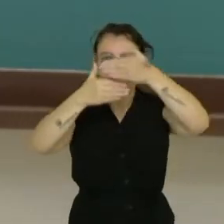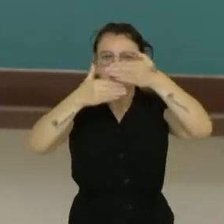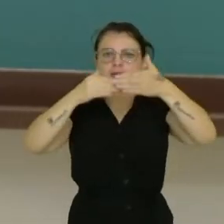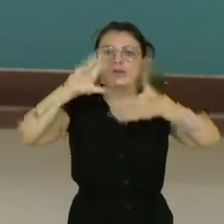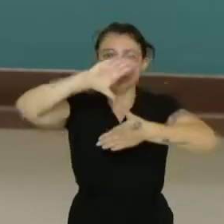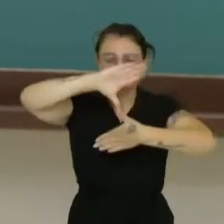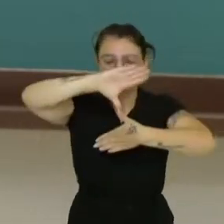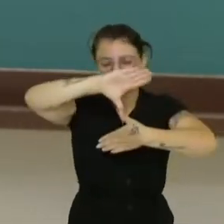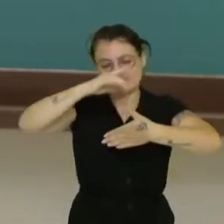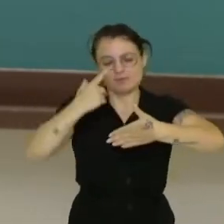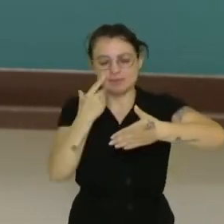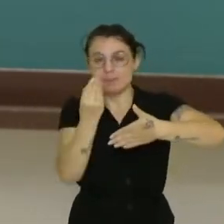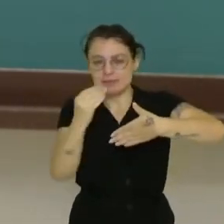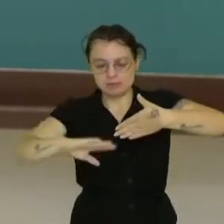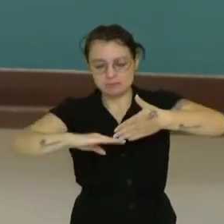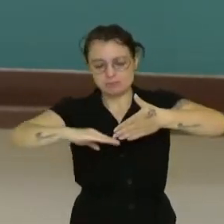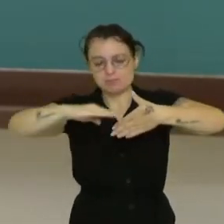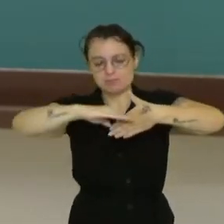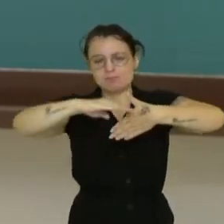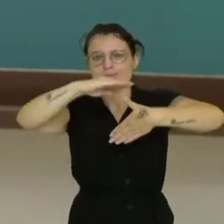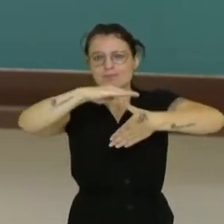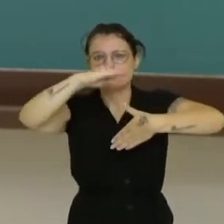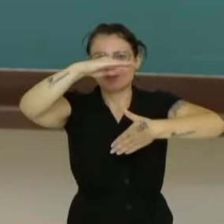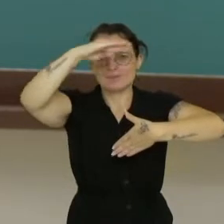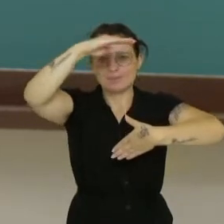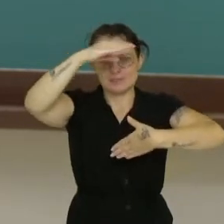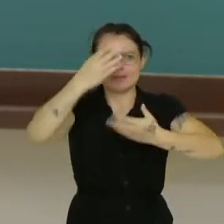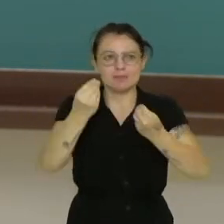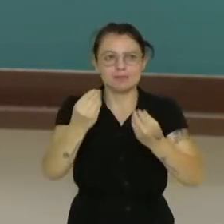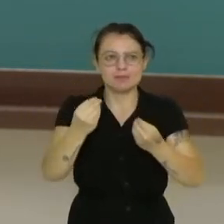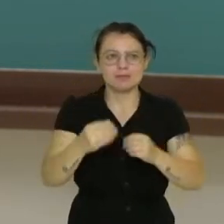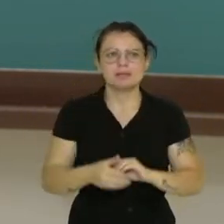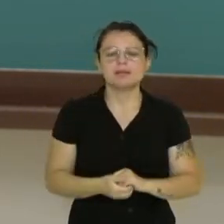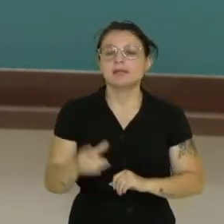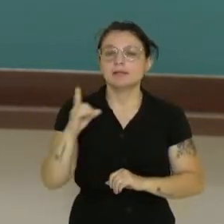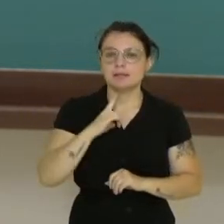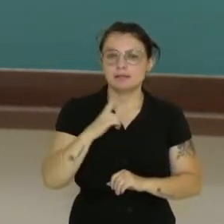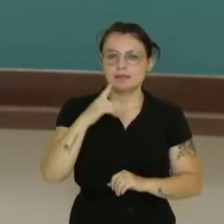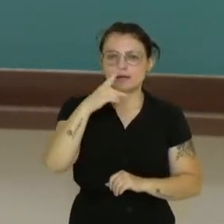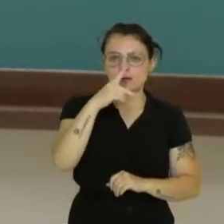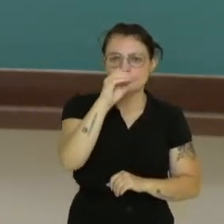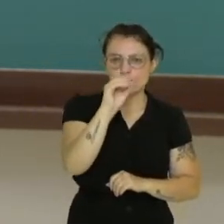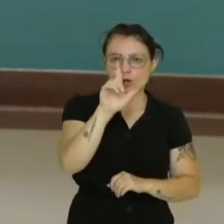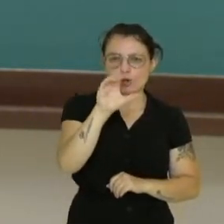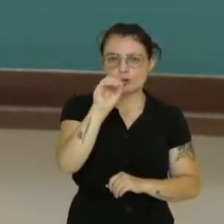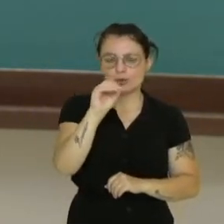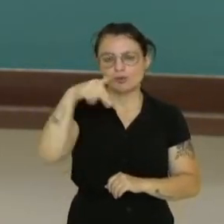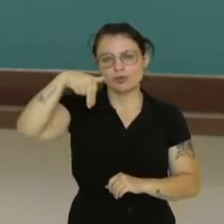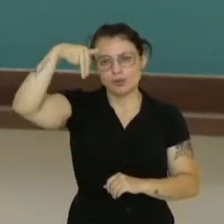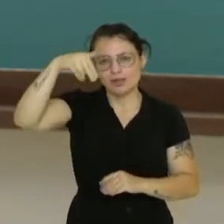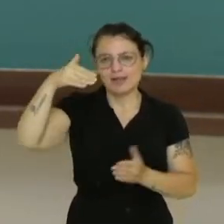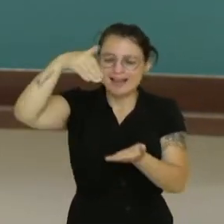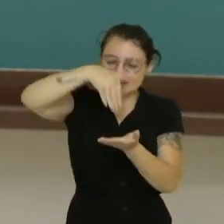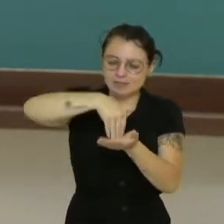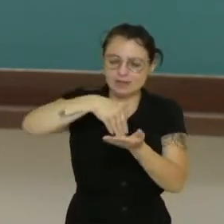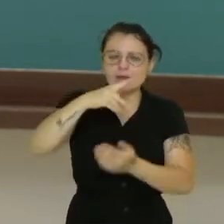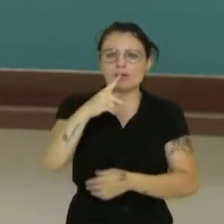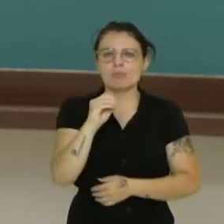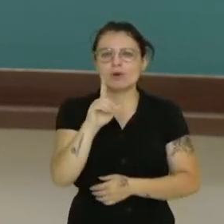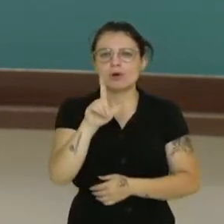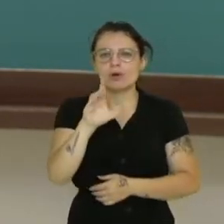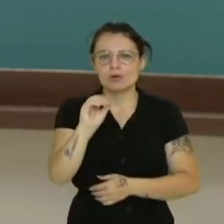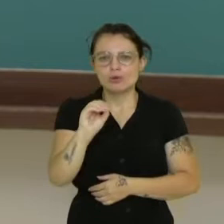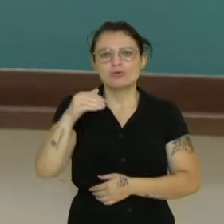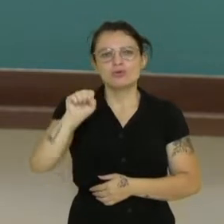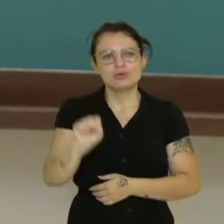várias latitudes. Ele vai praticamente do Polo Norte até o Polo Sul. Lembrando que o